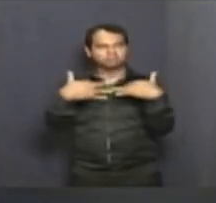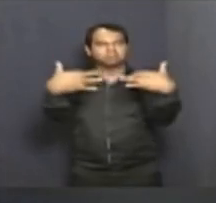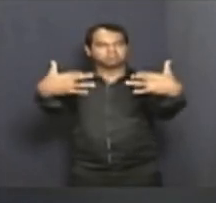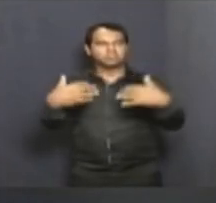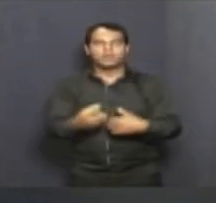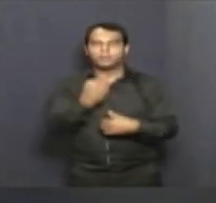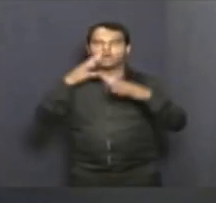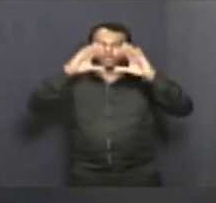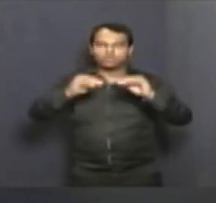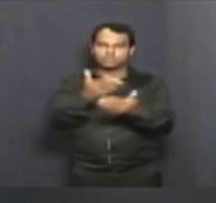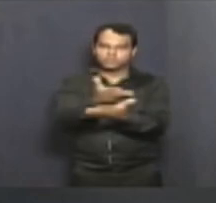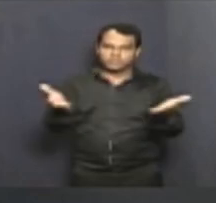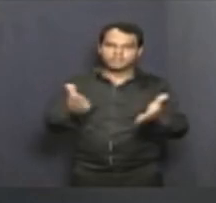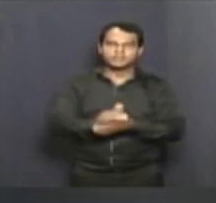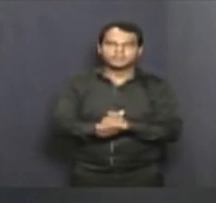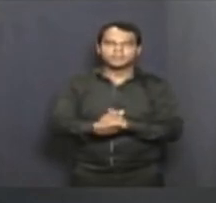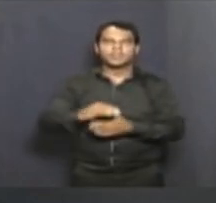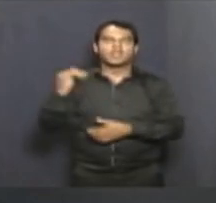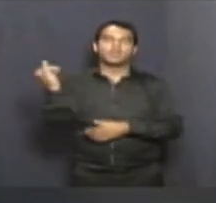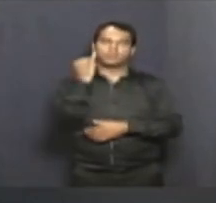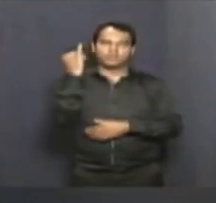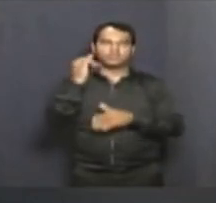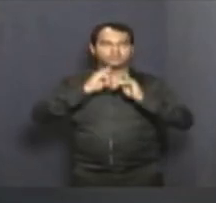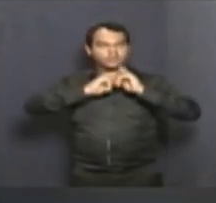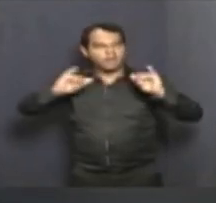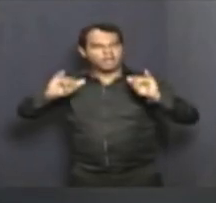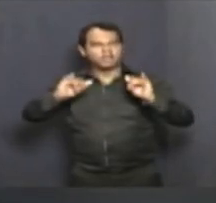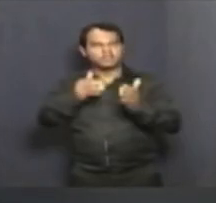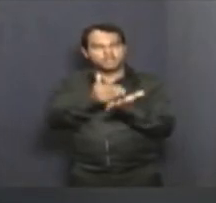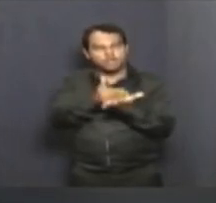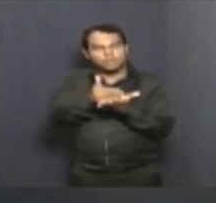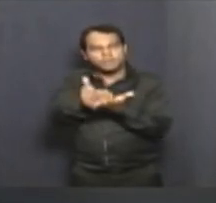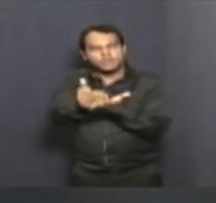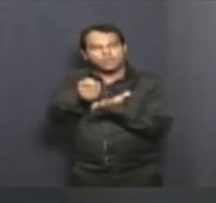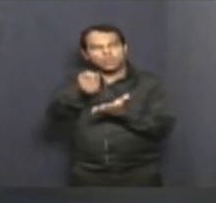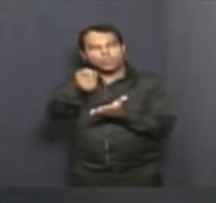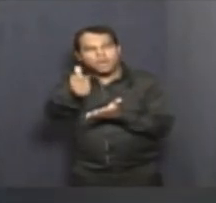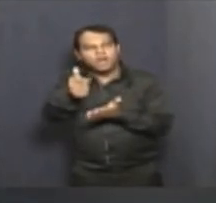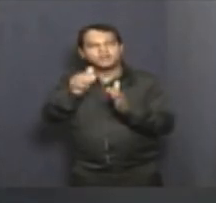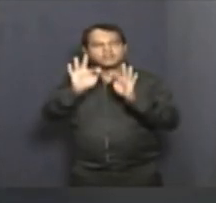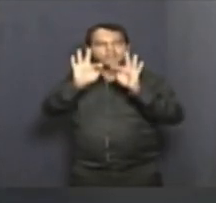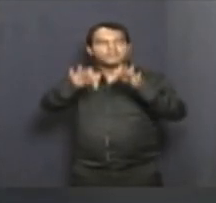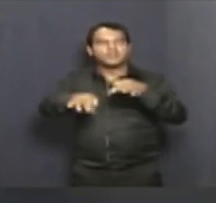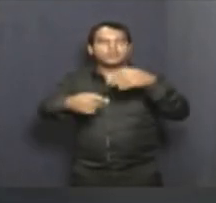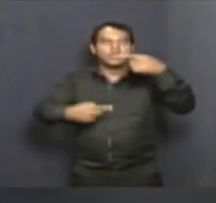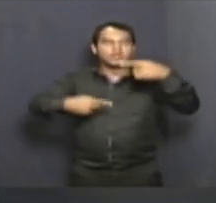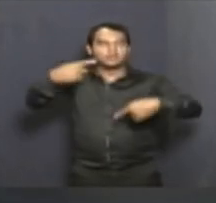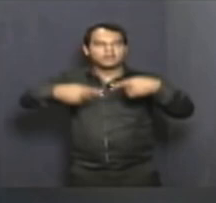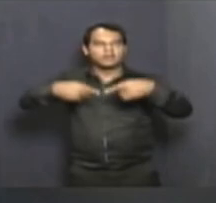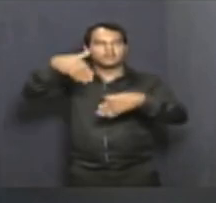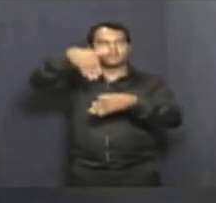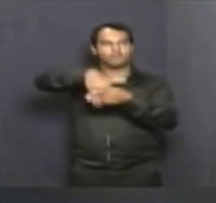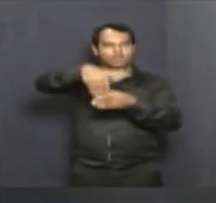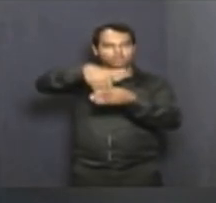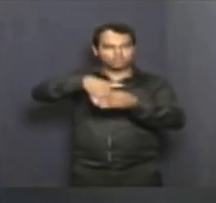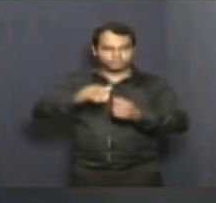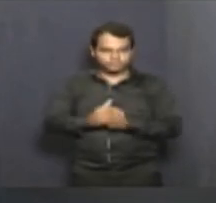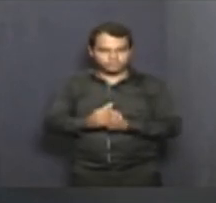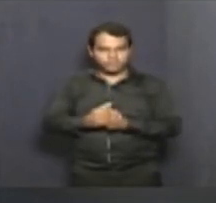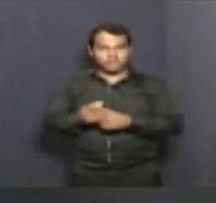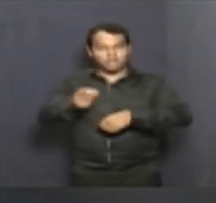é importante estamos chegando aí é mais um final de uma disputa eleitoral momento extremamente